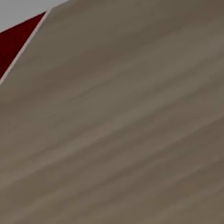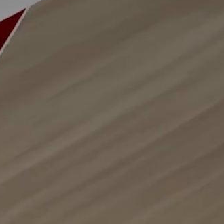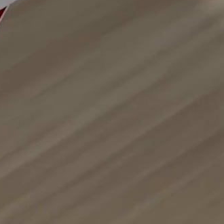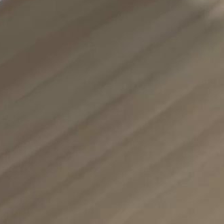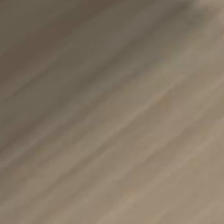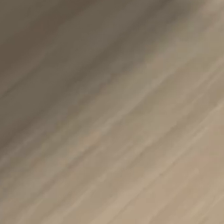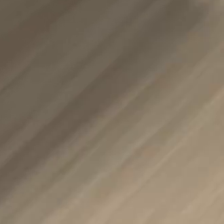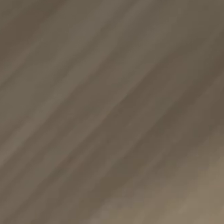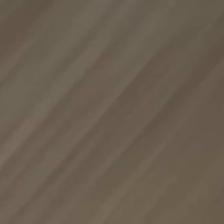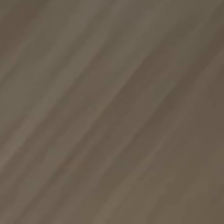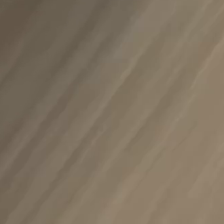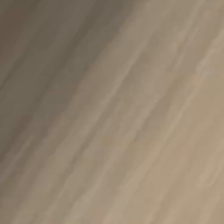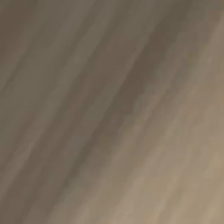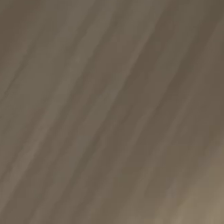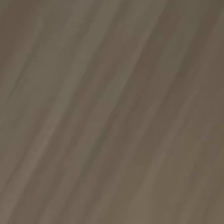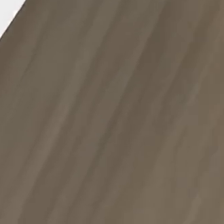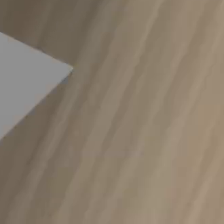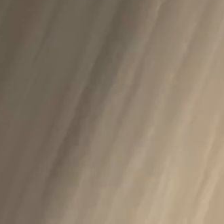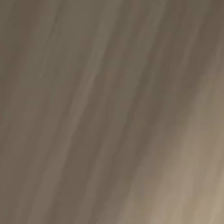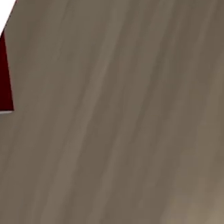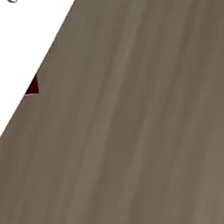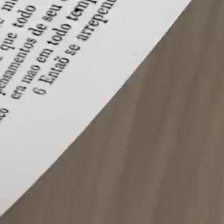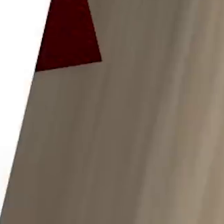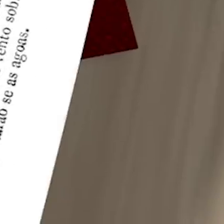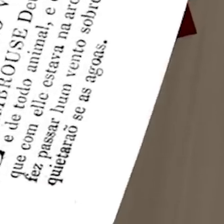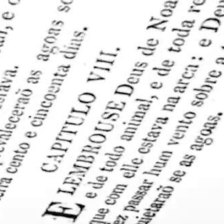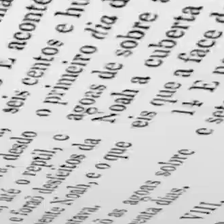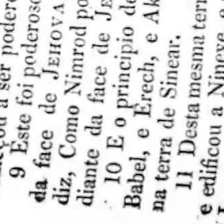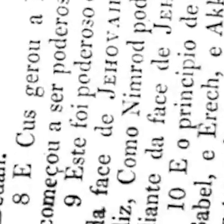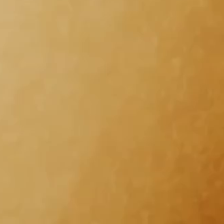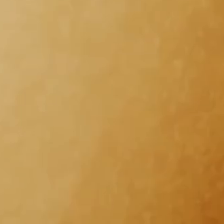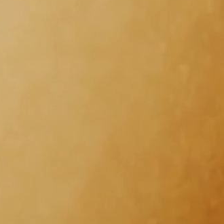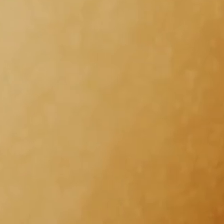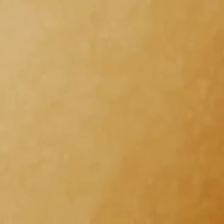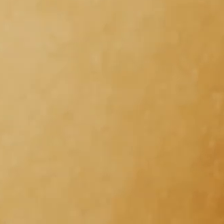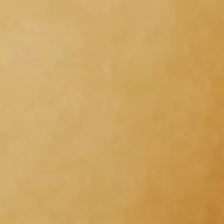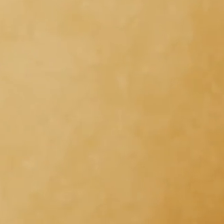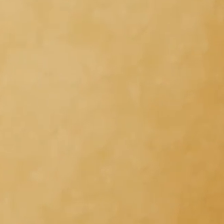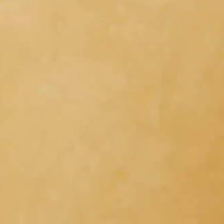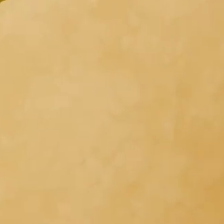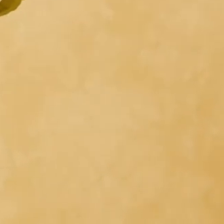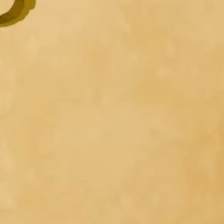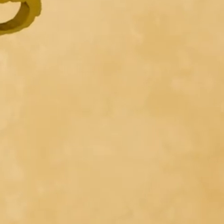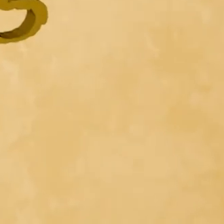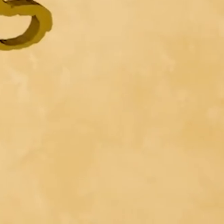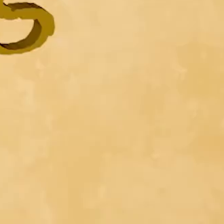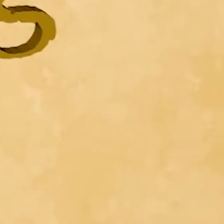Você acabou de assistir na TV Web Manaim Conversas Bíblicas.